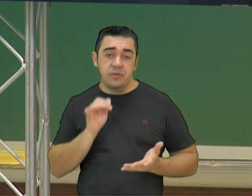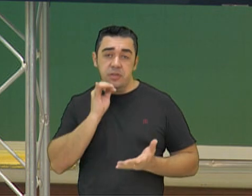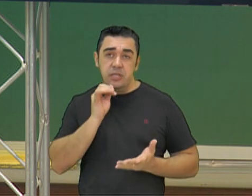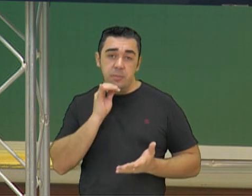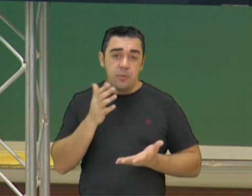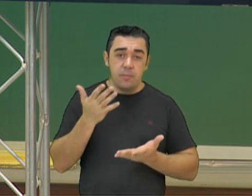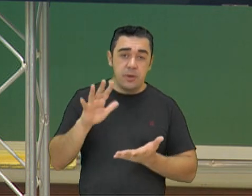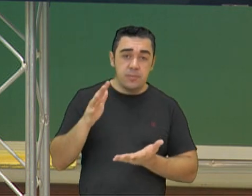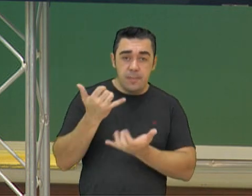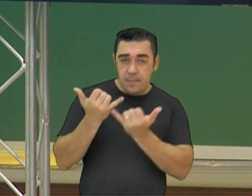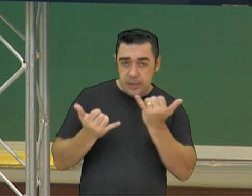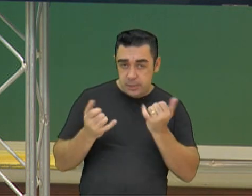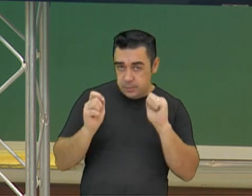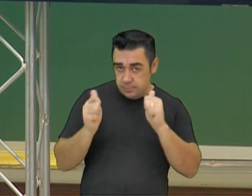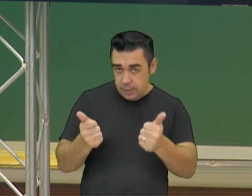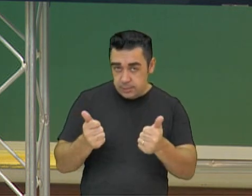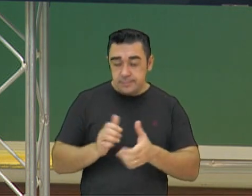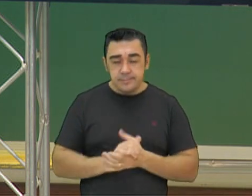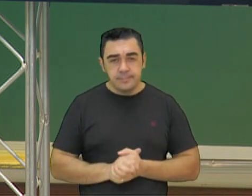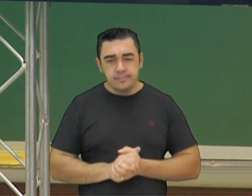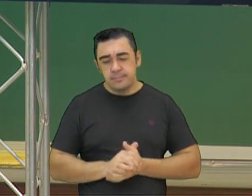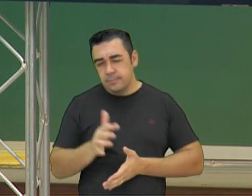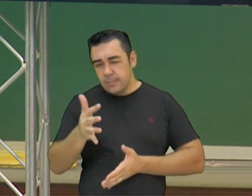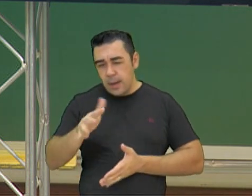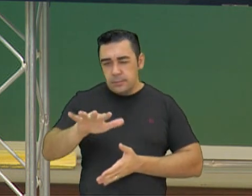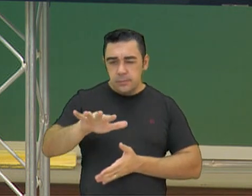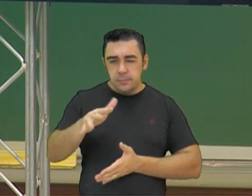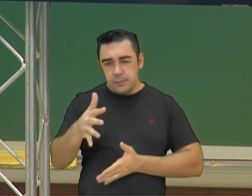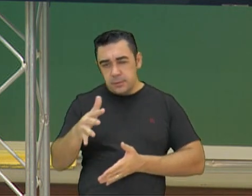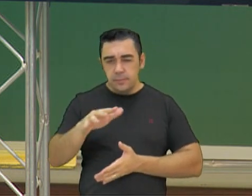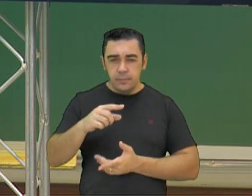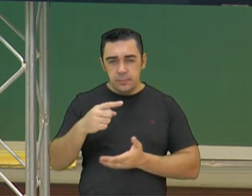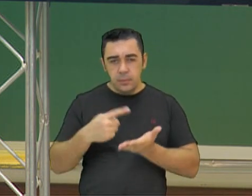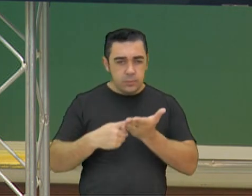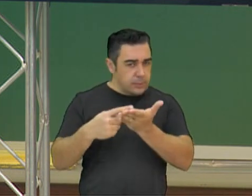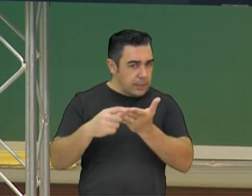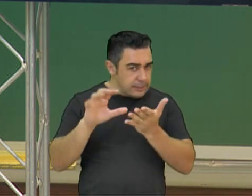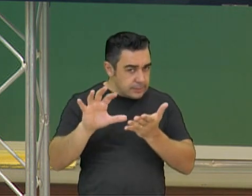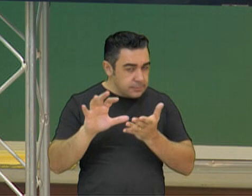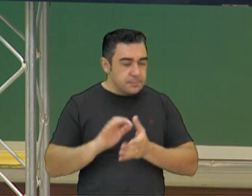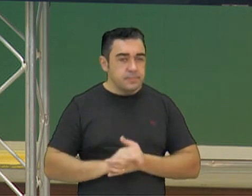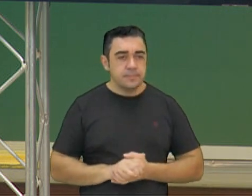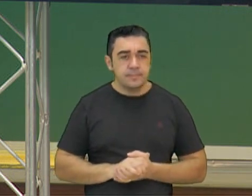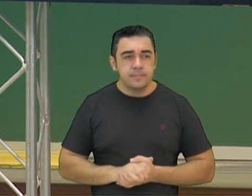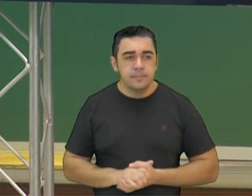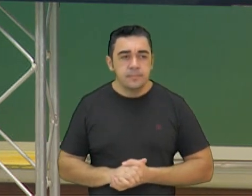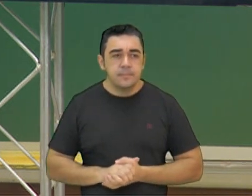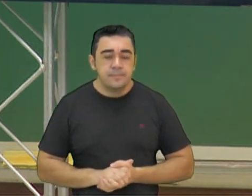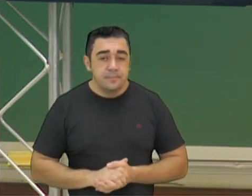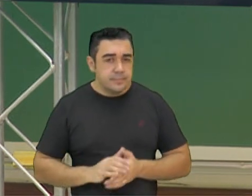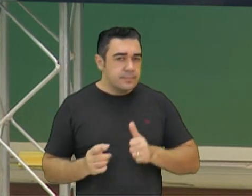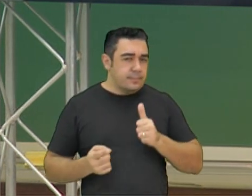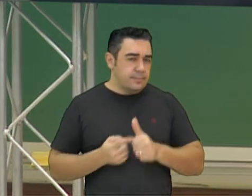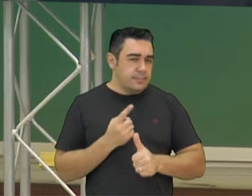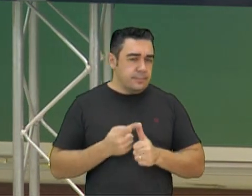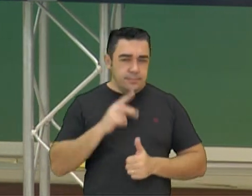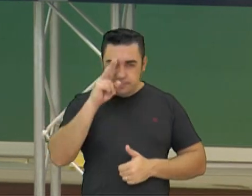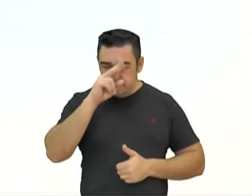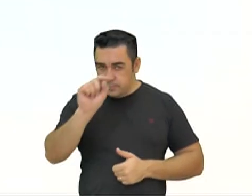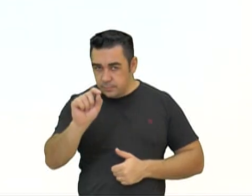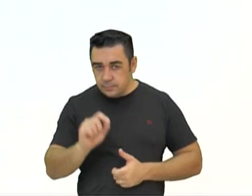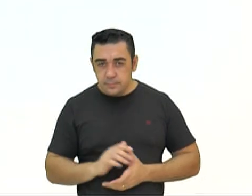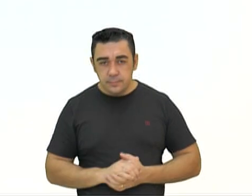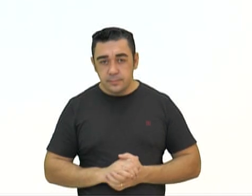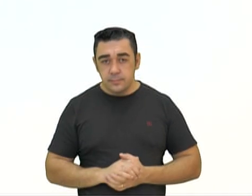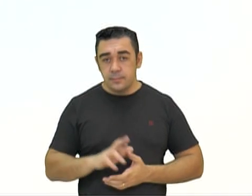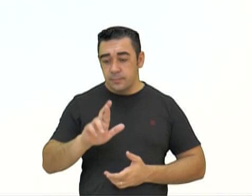ter feito. Tudo bem? E daí, mais ou menos, vamos tentar nos entender assim, ok? Bom, primeiro vamos lembrar.